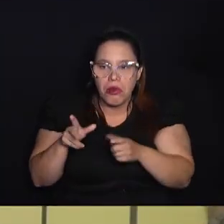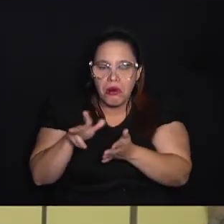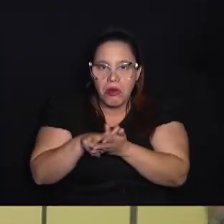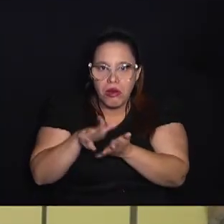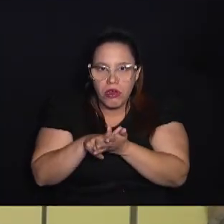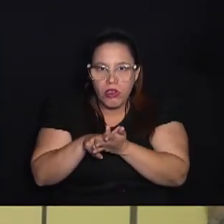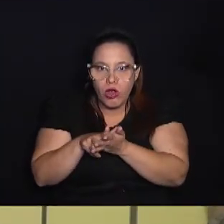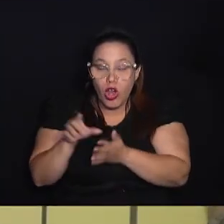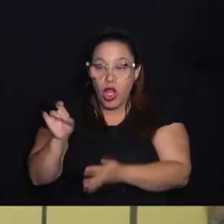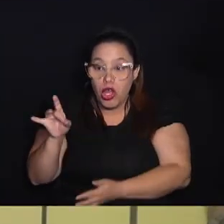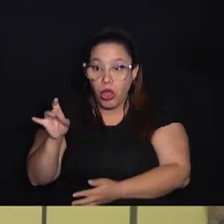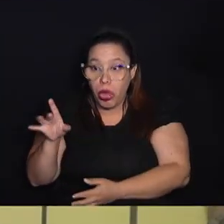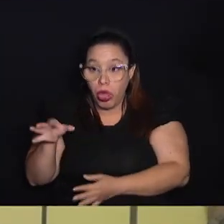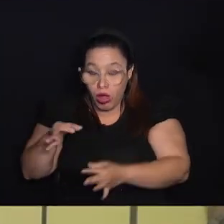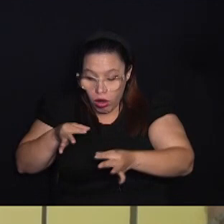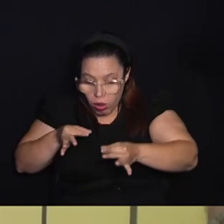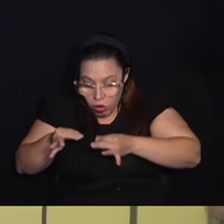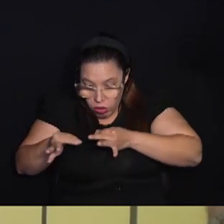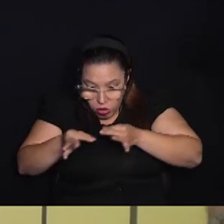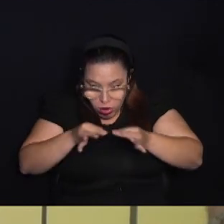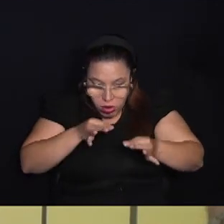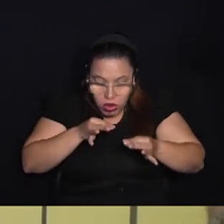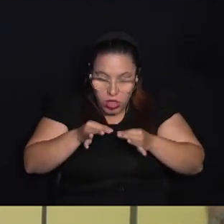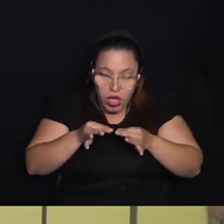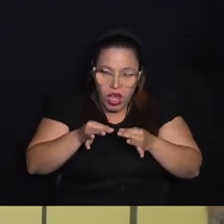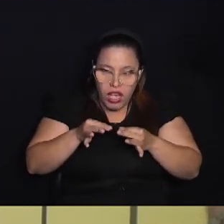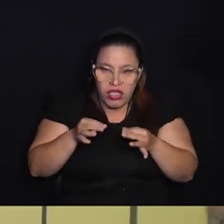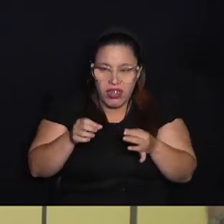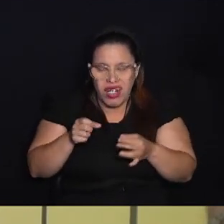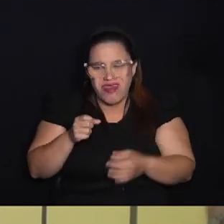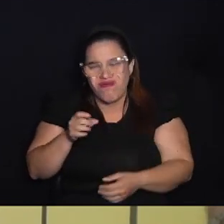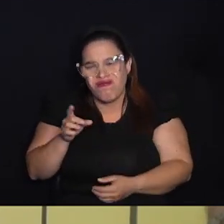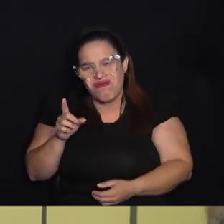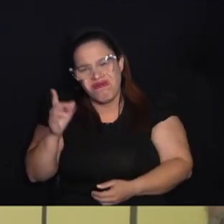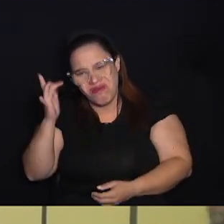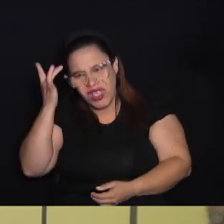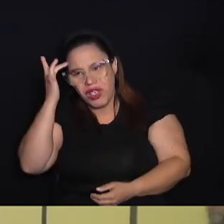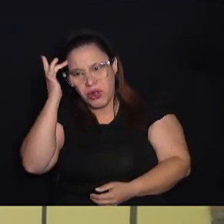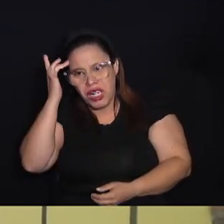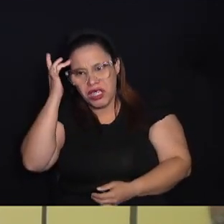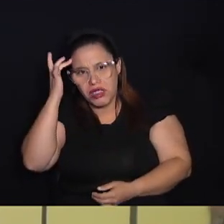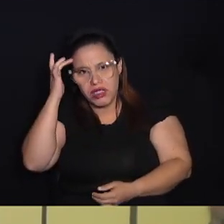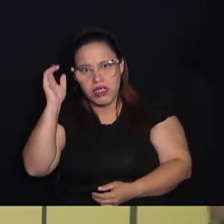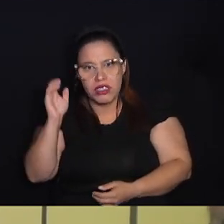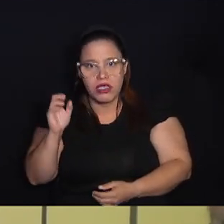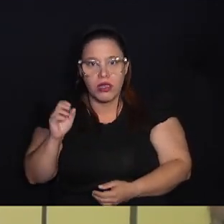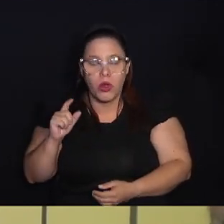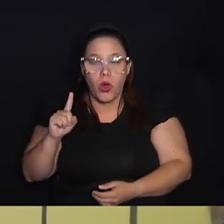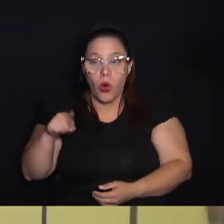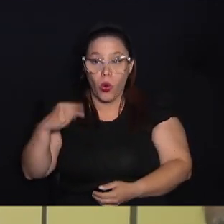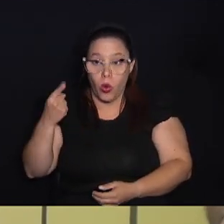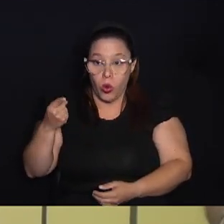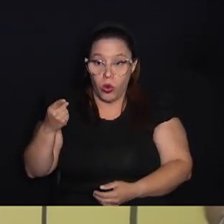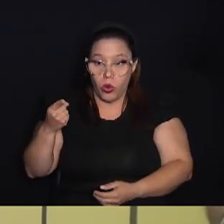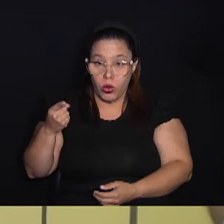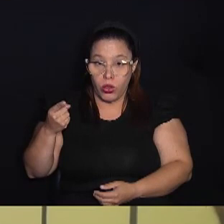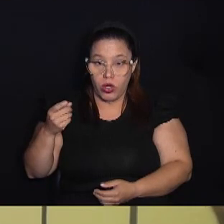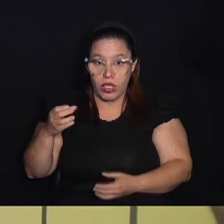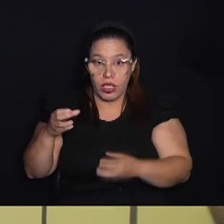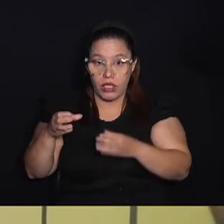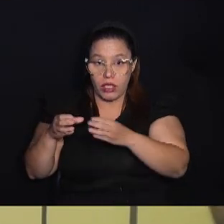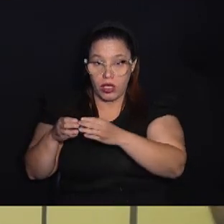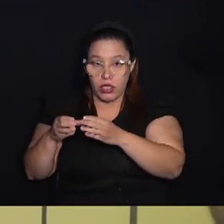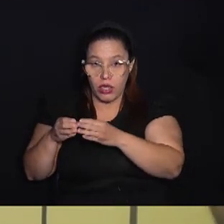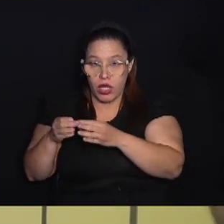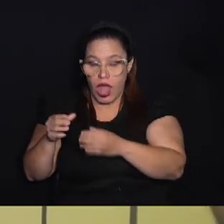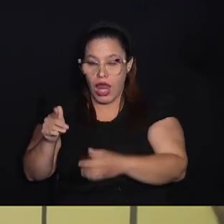no saber né mente porque outro cemitério que existiu em Campinas foi ali no centro onde que é o